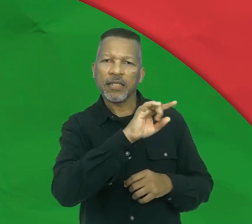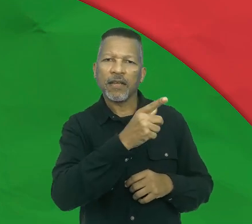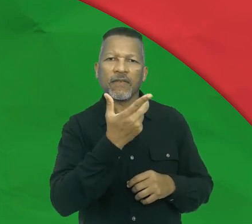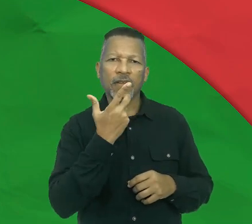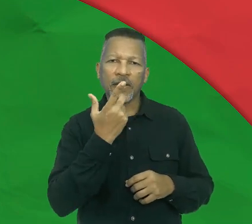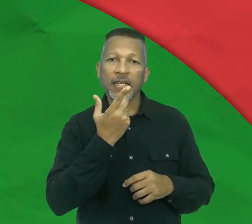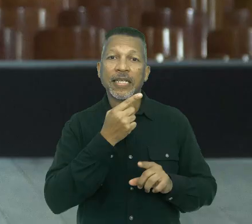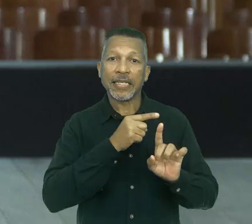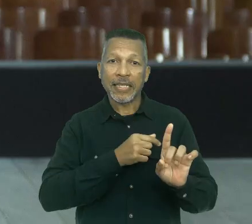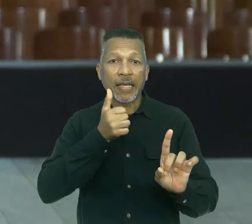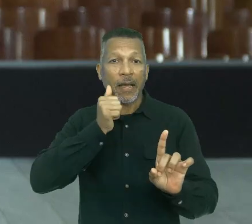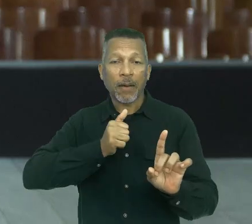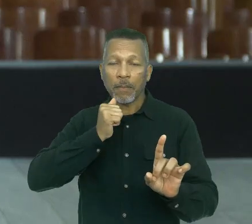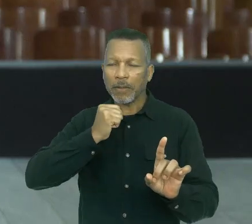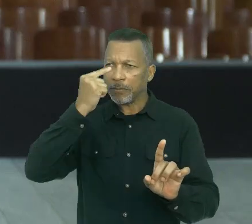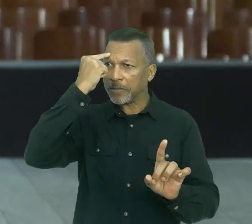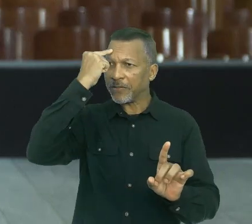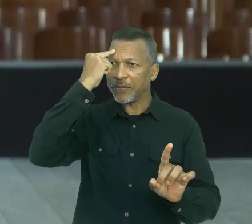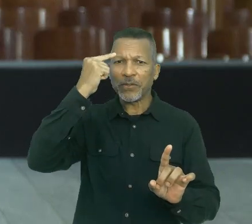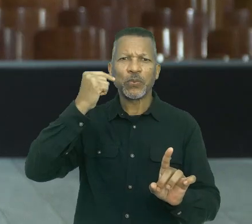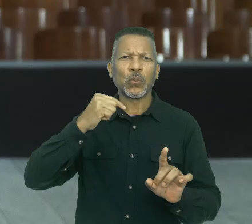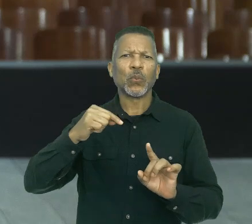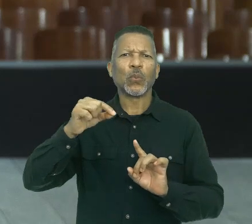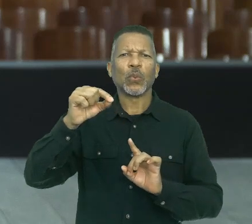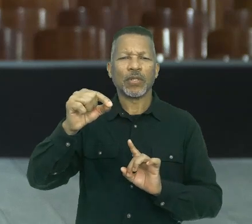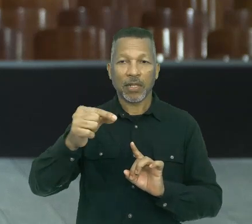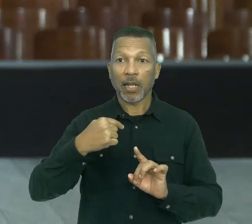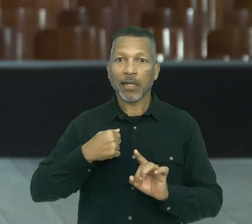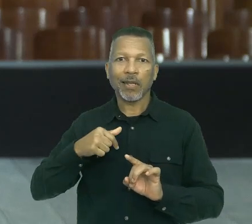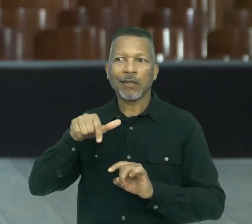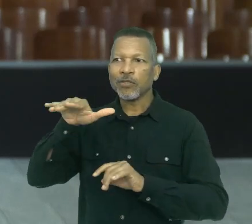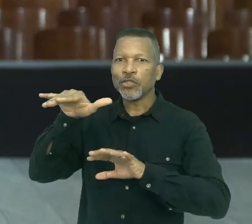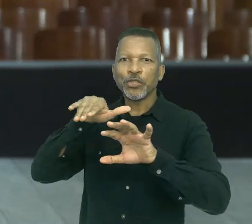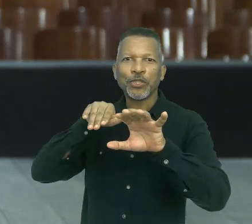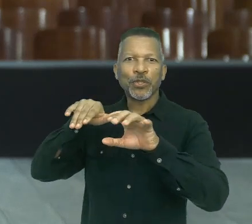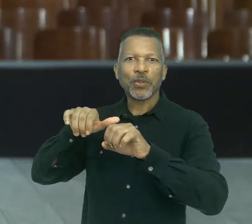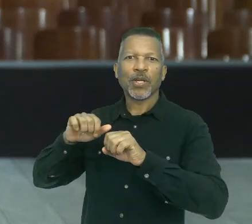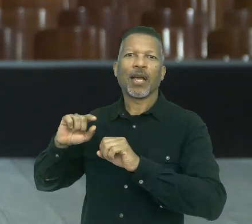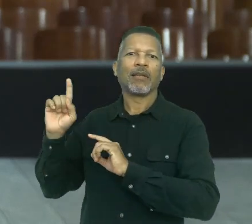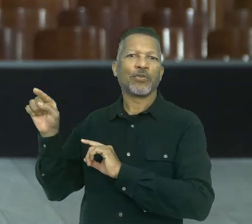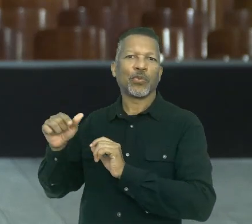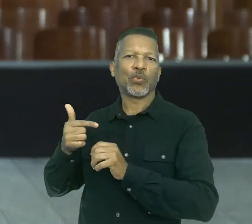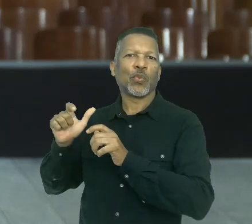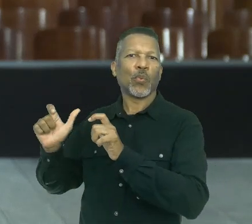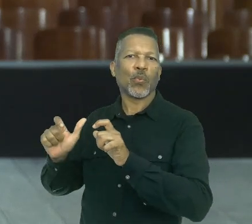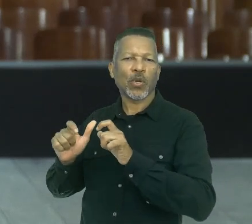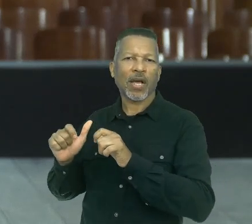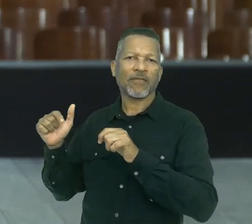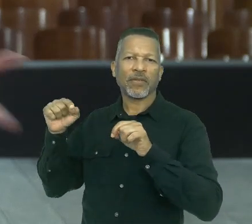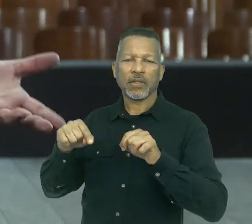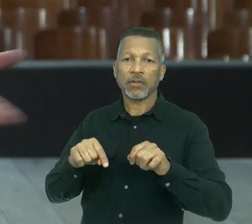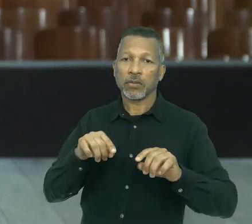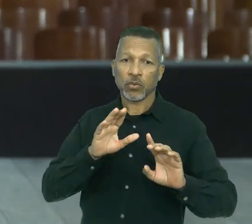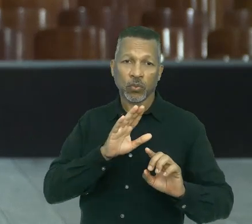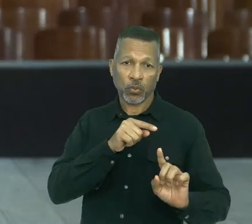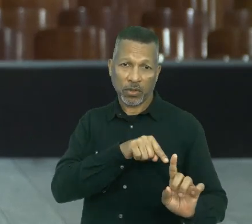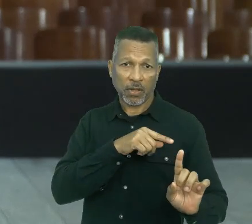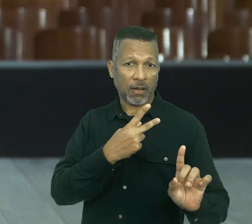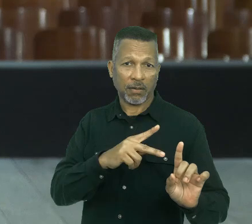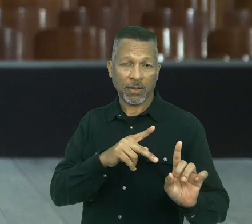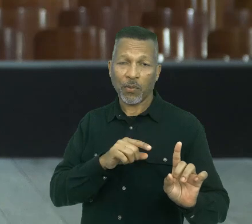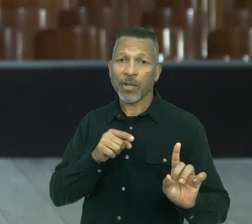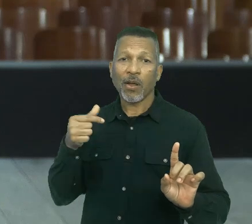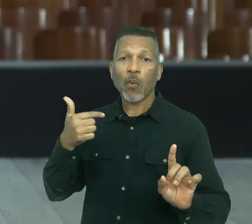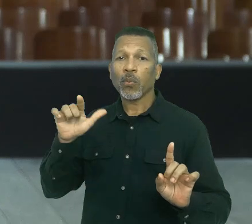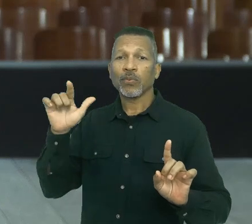sonhava alto. Ela queria trazer espetáculos de fora para a cidade, além dos espetáculos dela, ela queria sempre